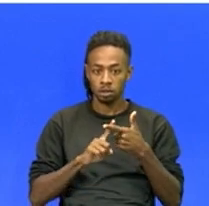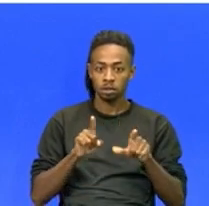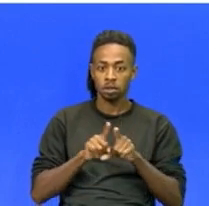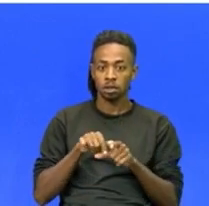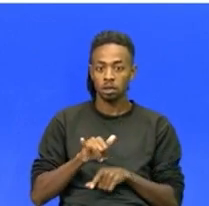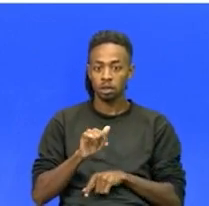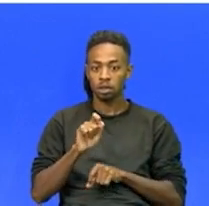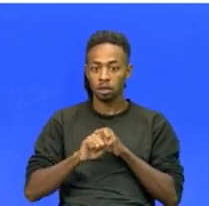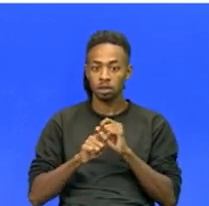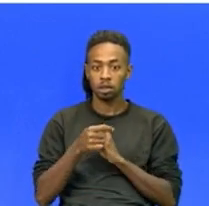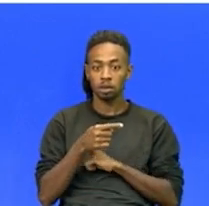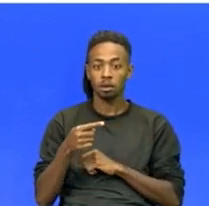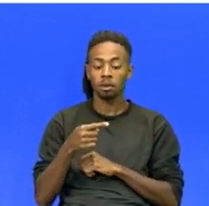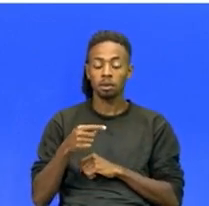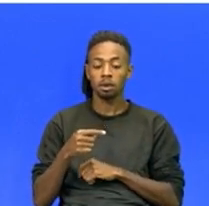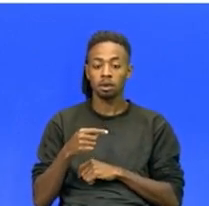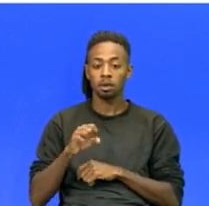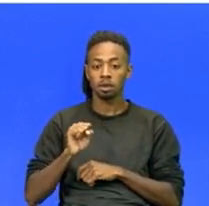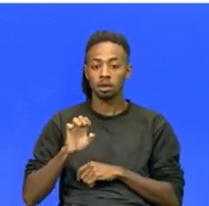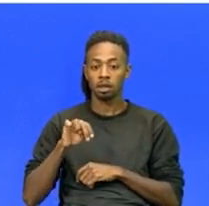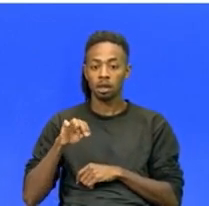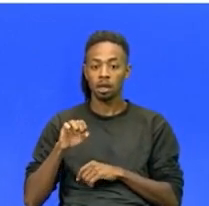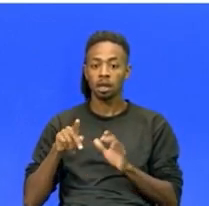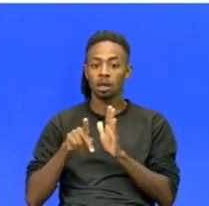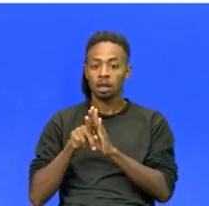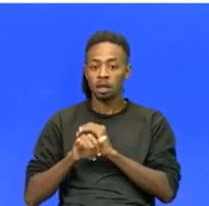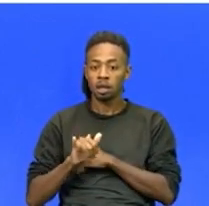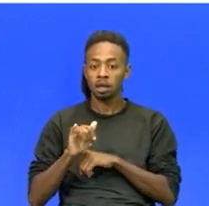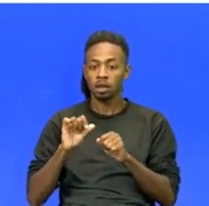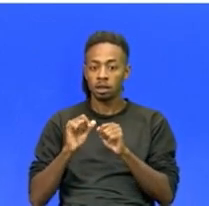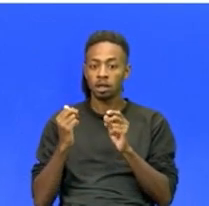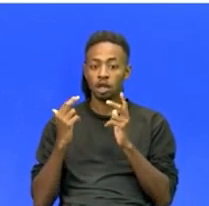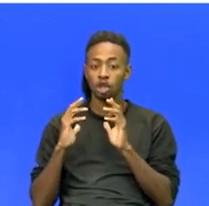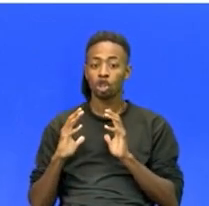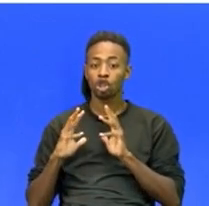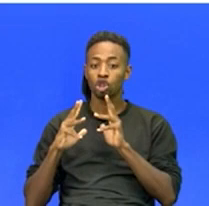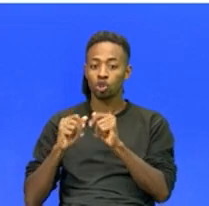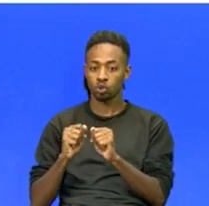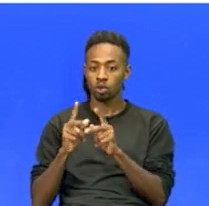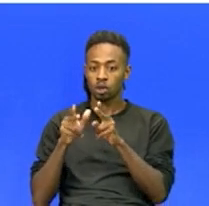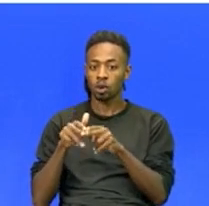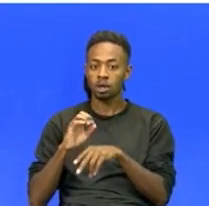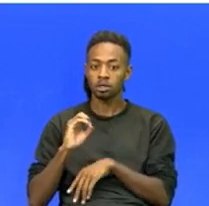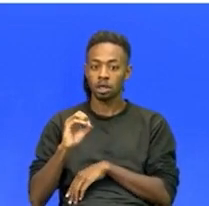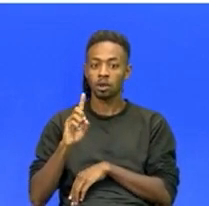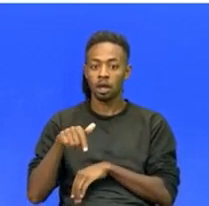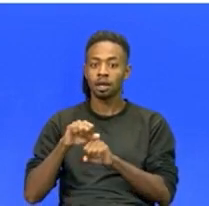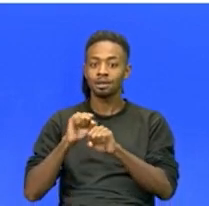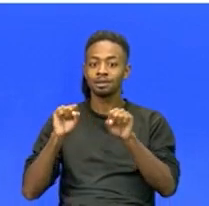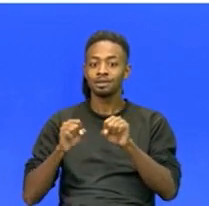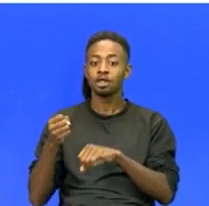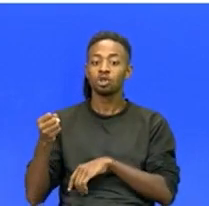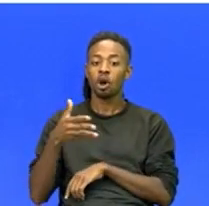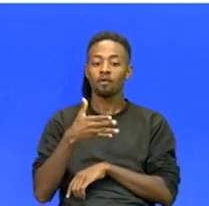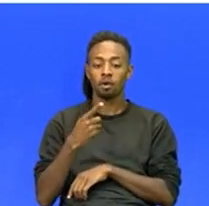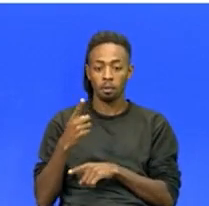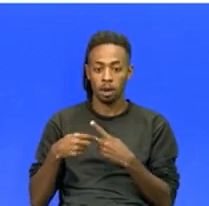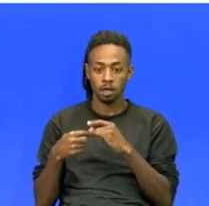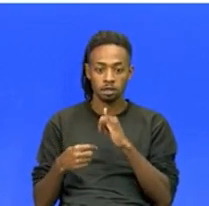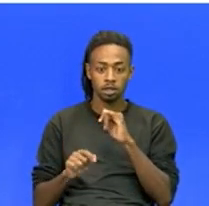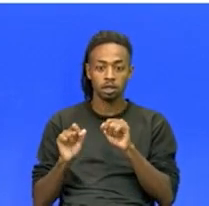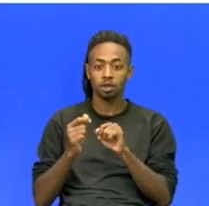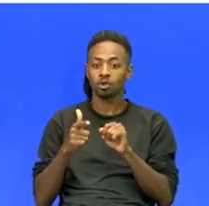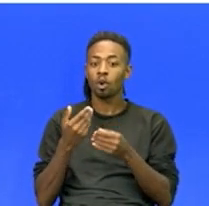de y é menos seno de y. Igualando todas essas a zero, novamente um sistema. Só que nesse caso não temos